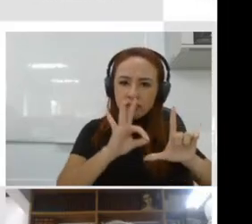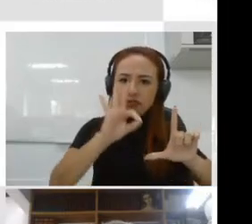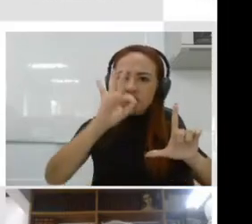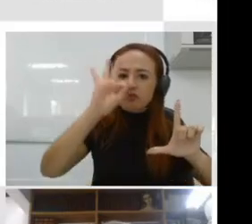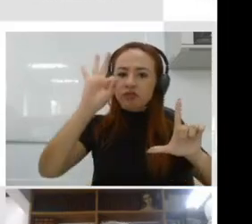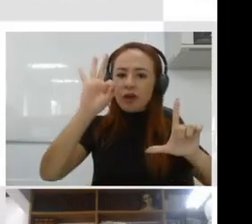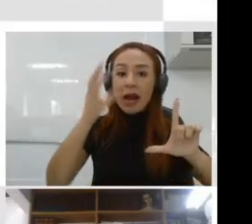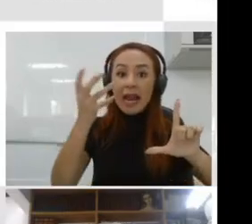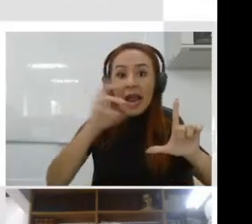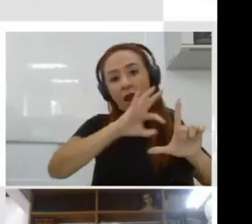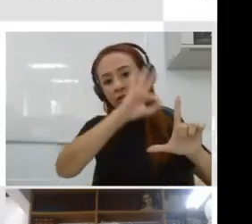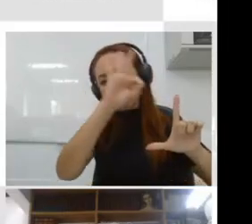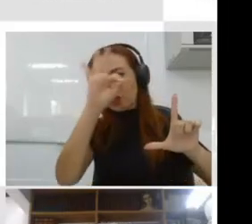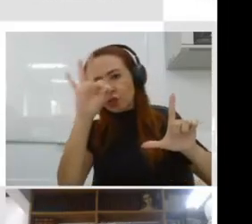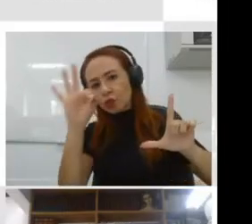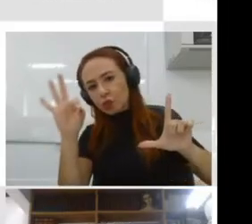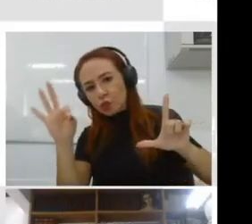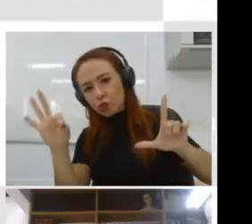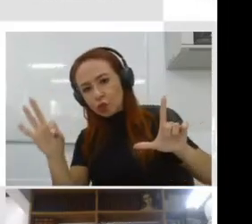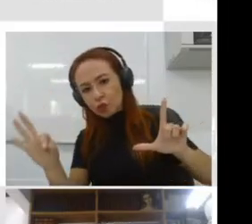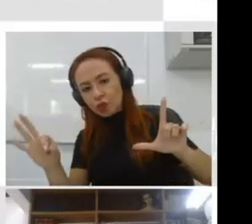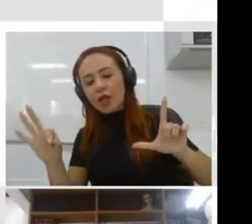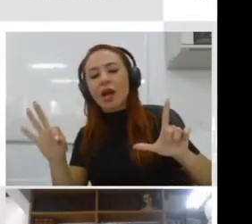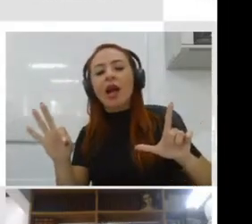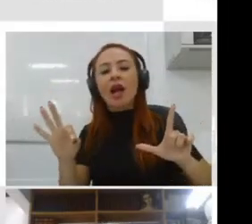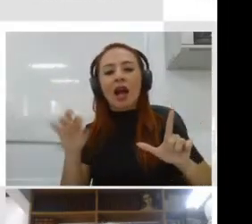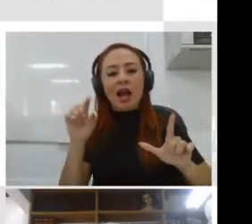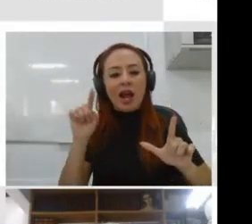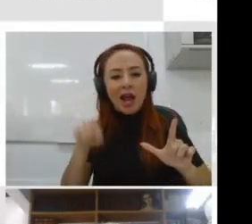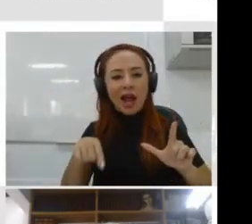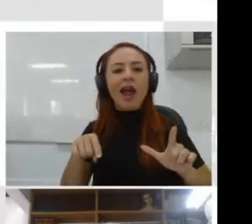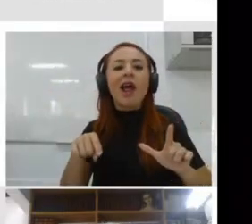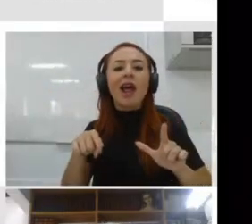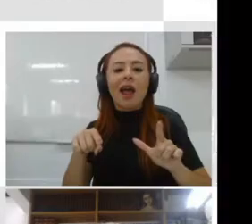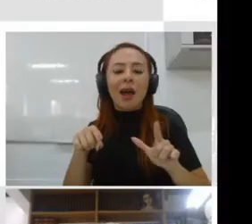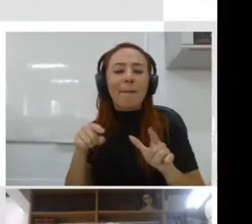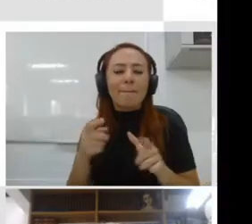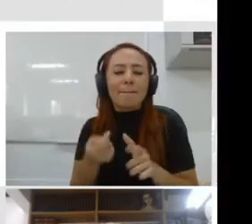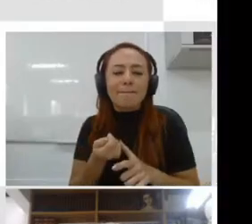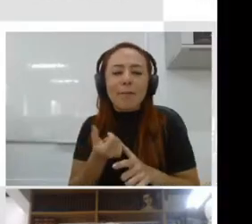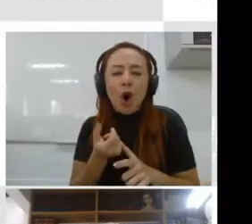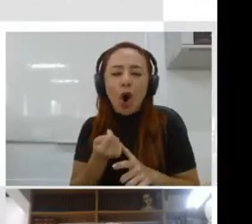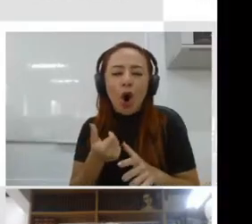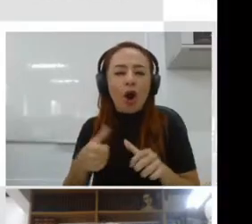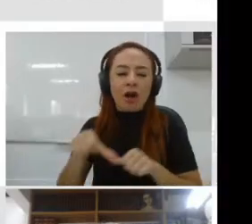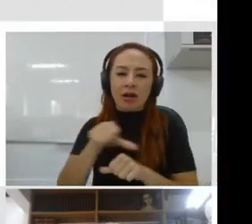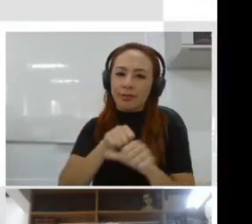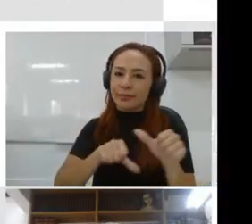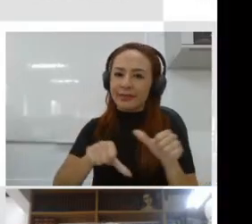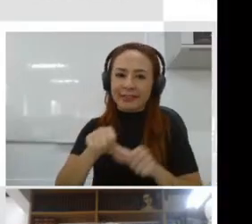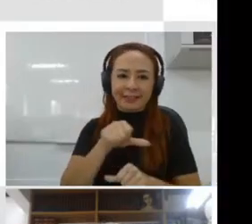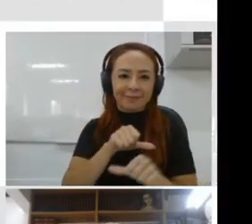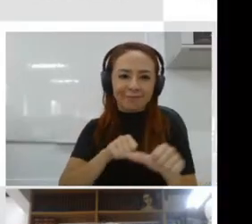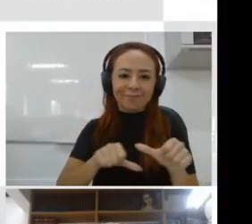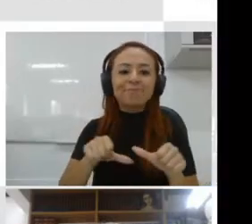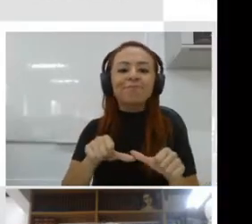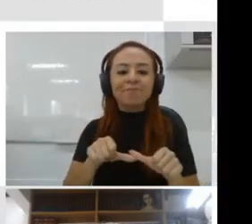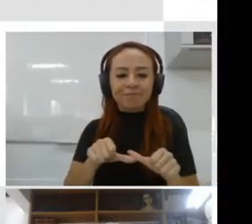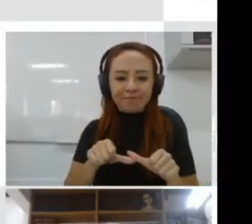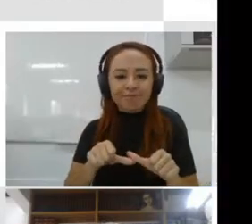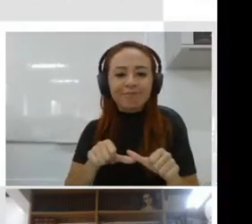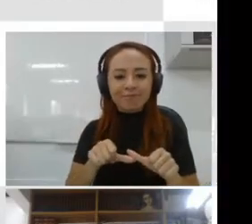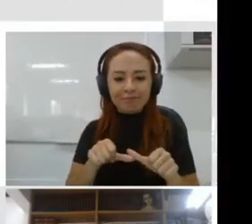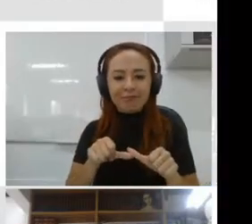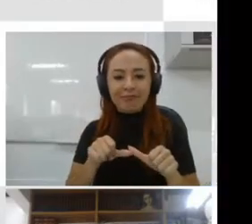por ano, né? Vocês veem que a taxa de emissões praticamente não muda. Essa aqui é a real, essa aqui é onde nós temos que estar, e essa aqui é onde nós